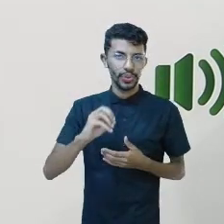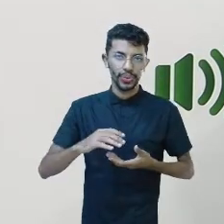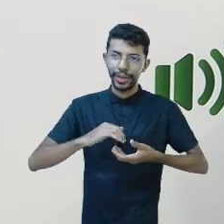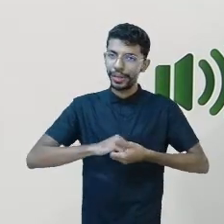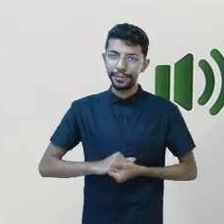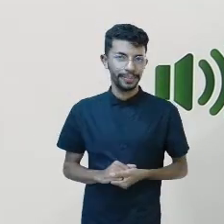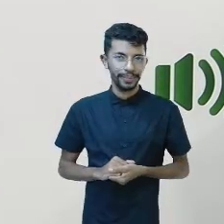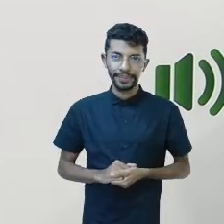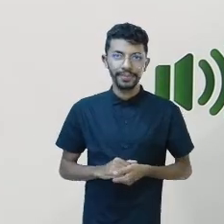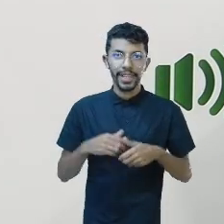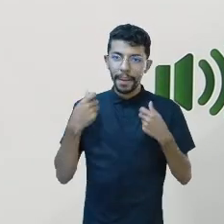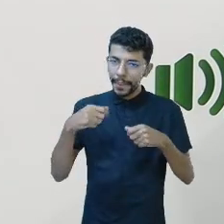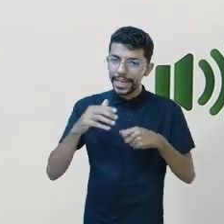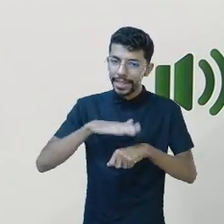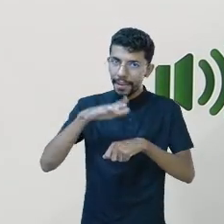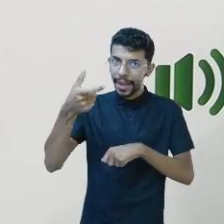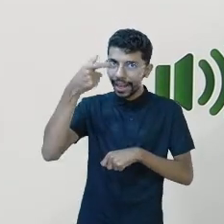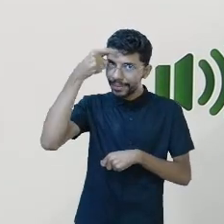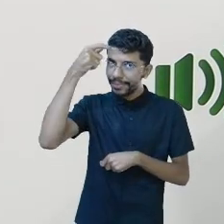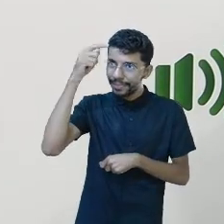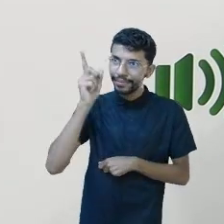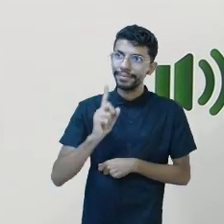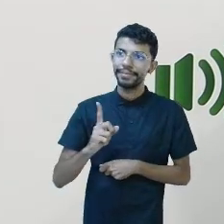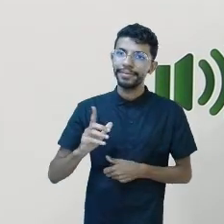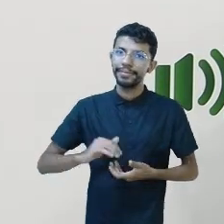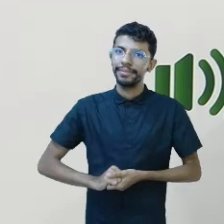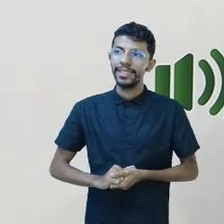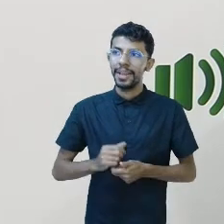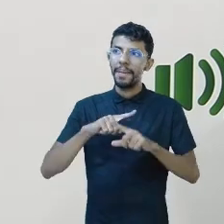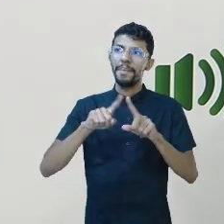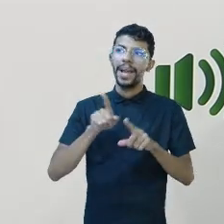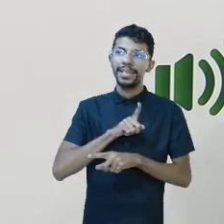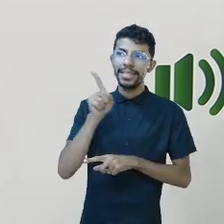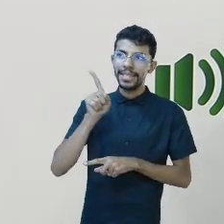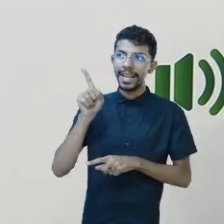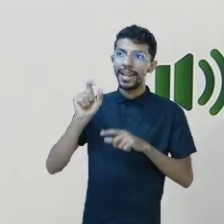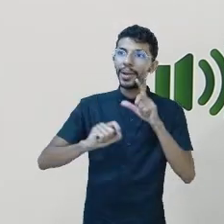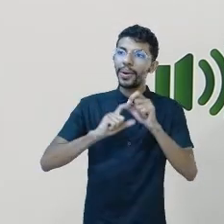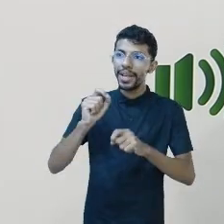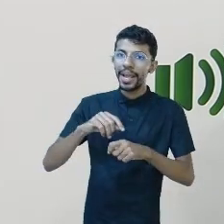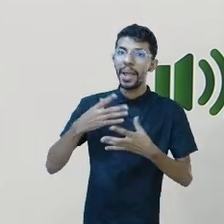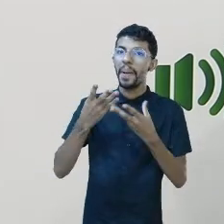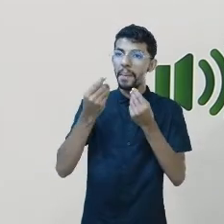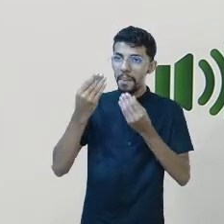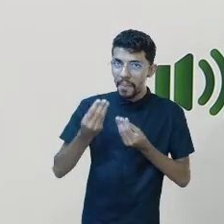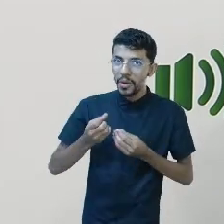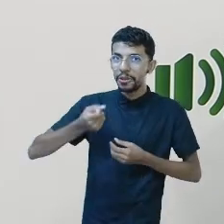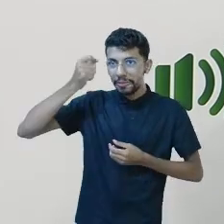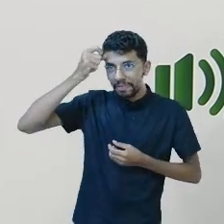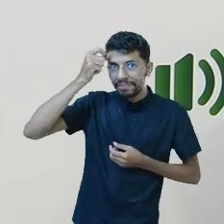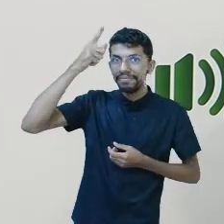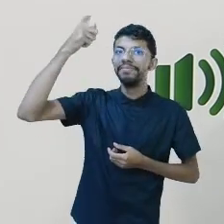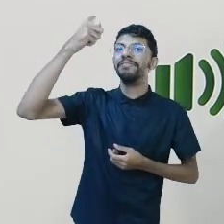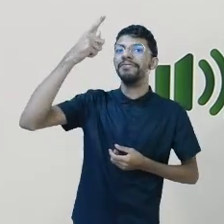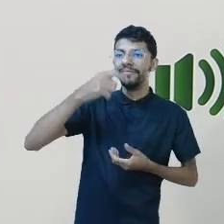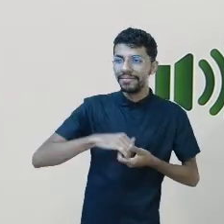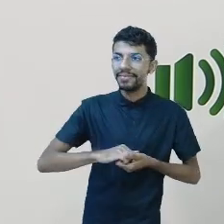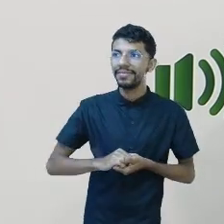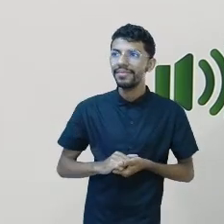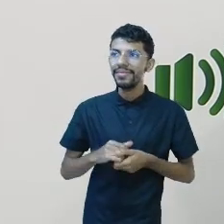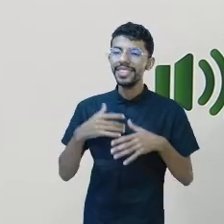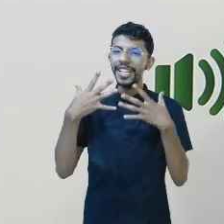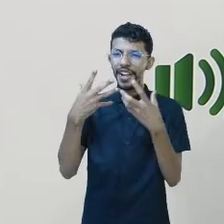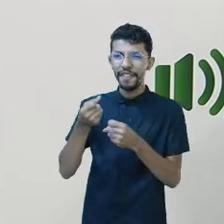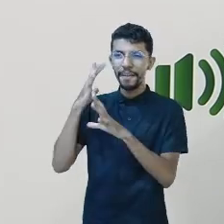ser mais consciente. Mas uma coisa ele é, viu? Ele é muito criativo. Vou dar uma revisada